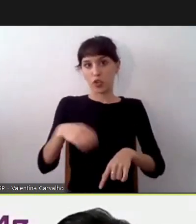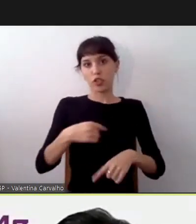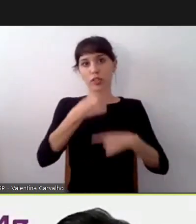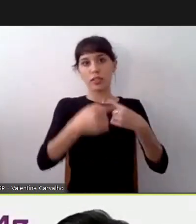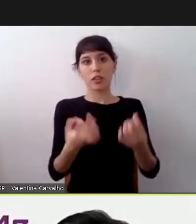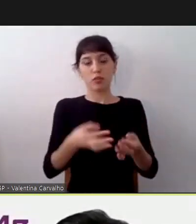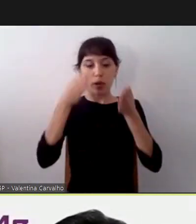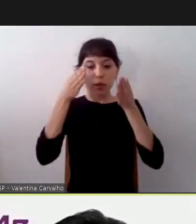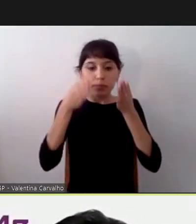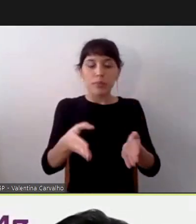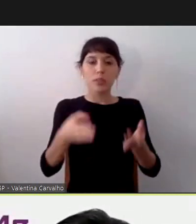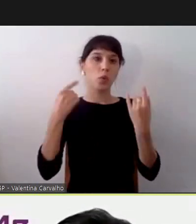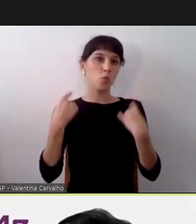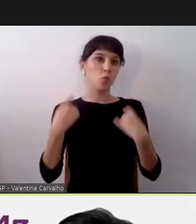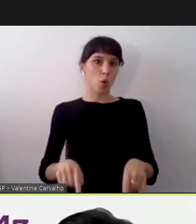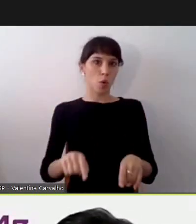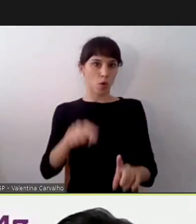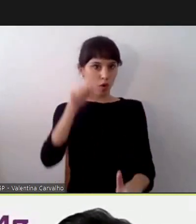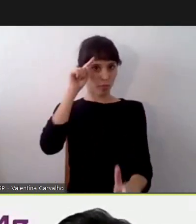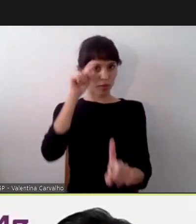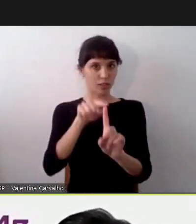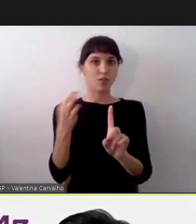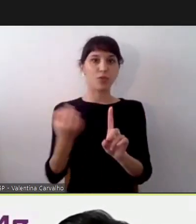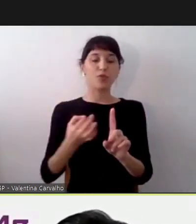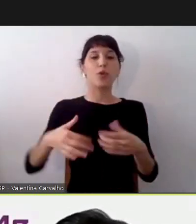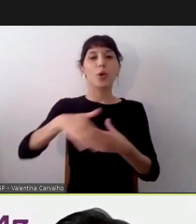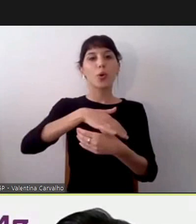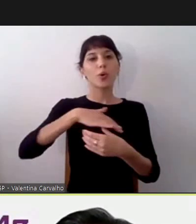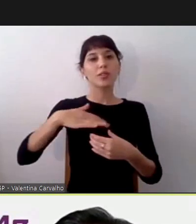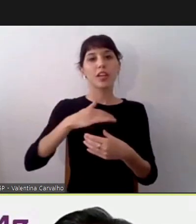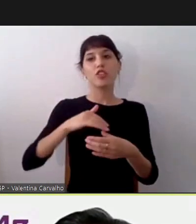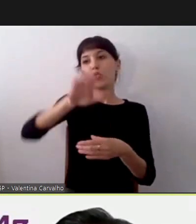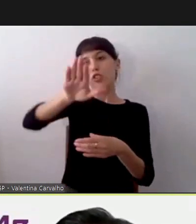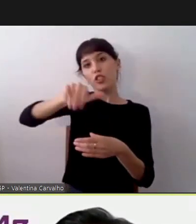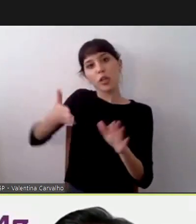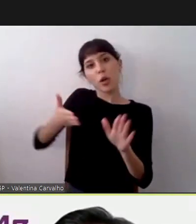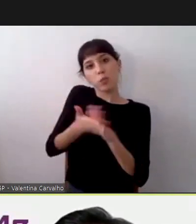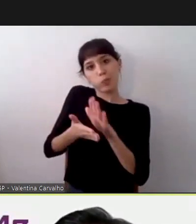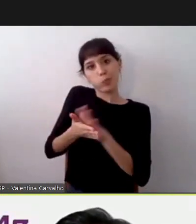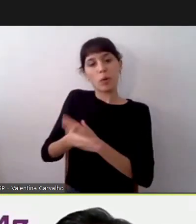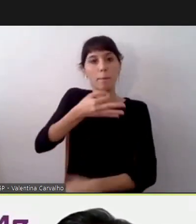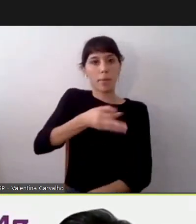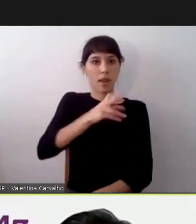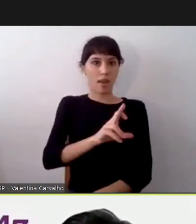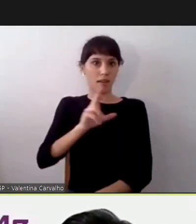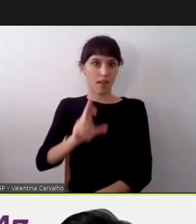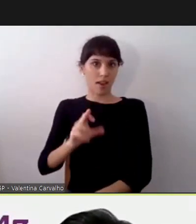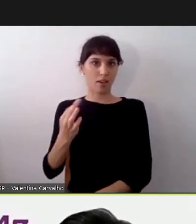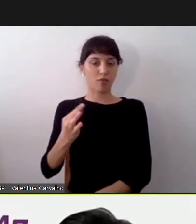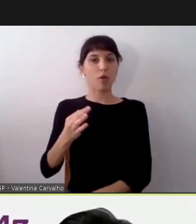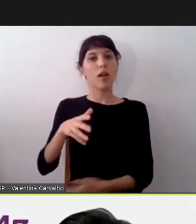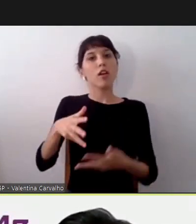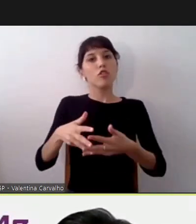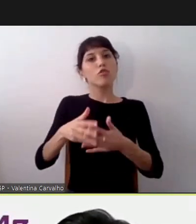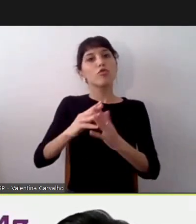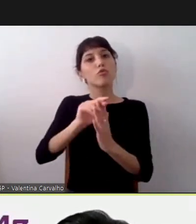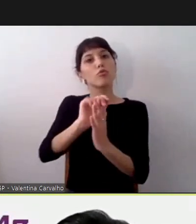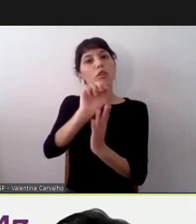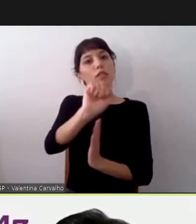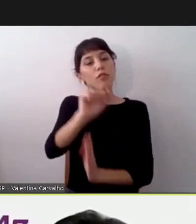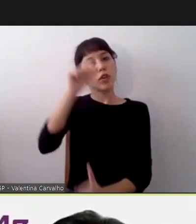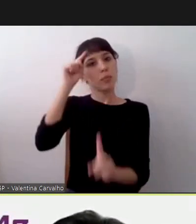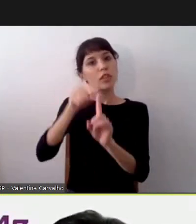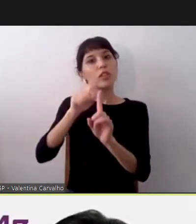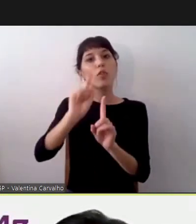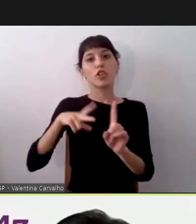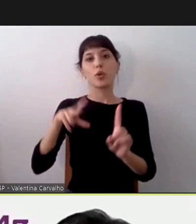em especial ao contexto da contratualização no âmbito do PRR, com a estrutura de missão Recuperar Portugal.